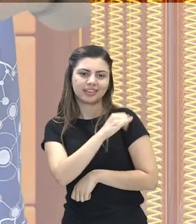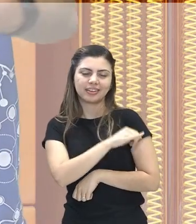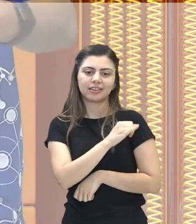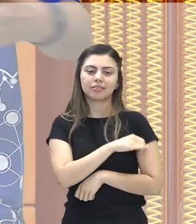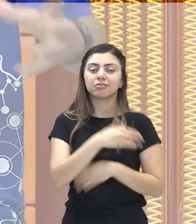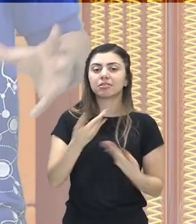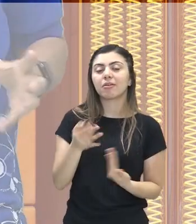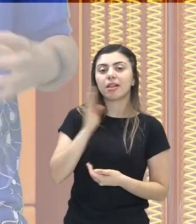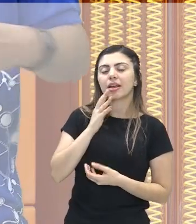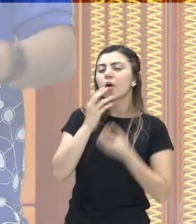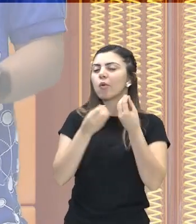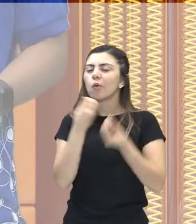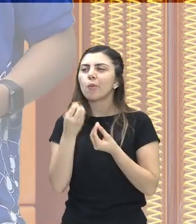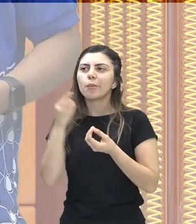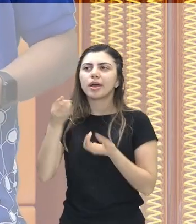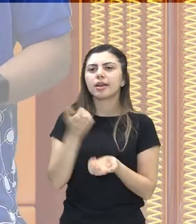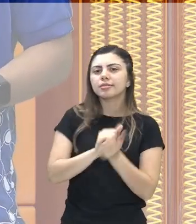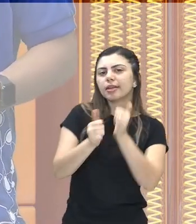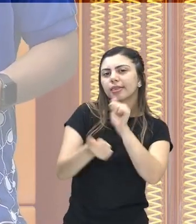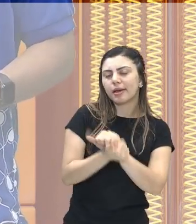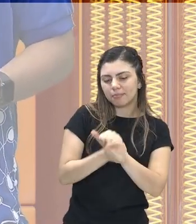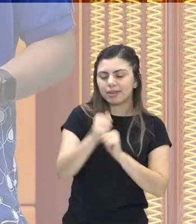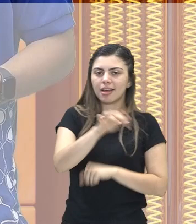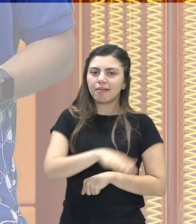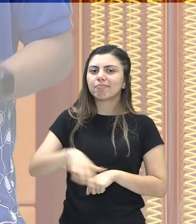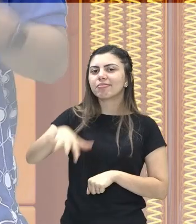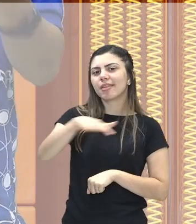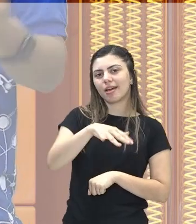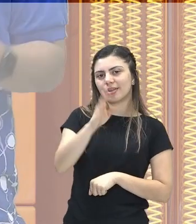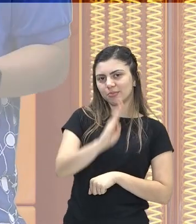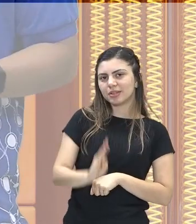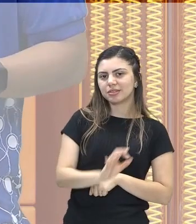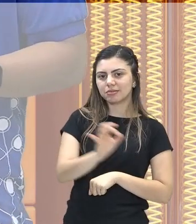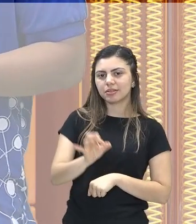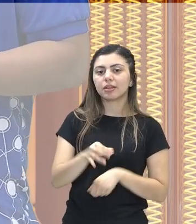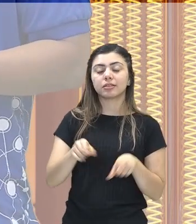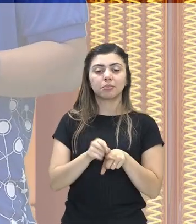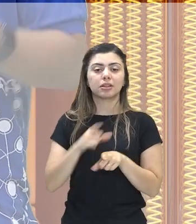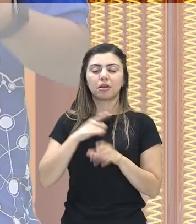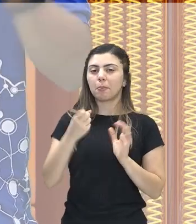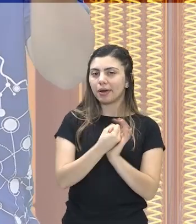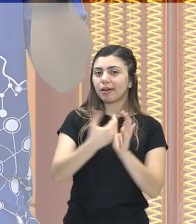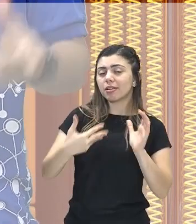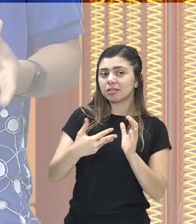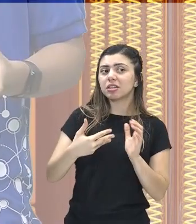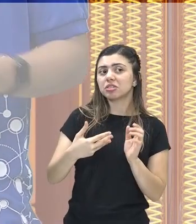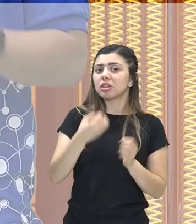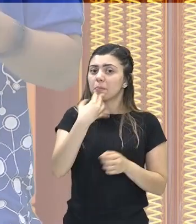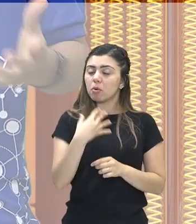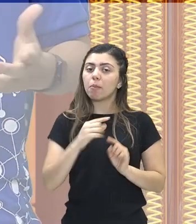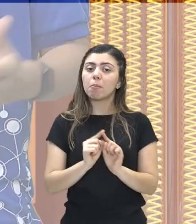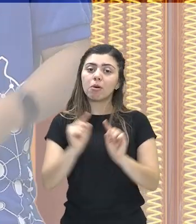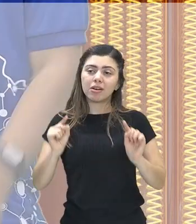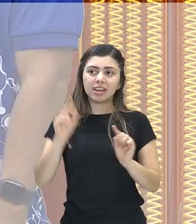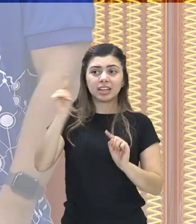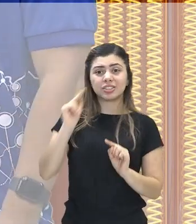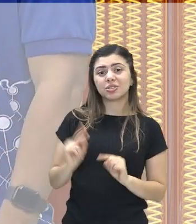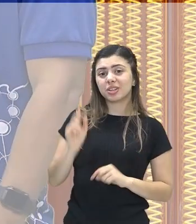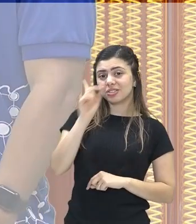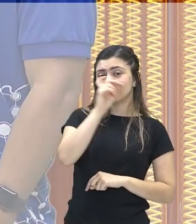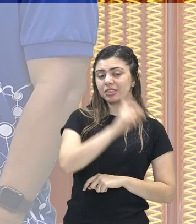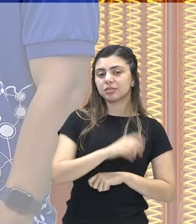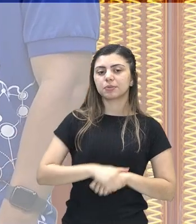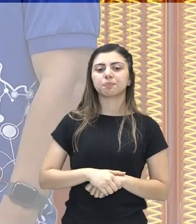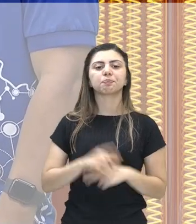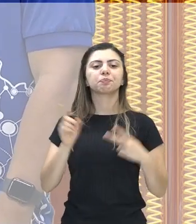eles conseguiram se integrar, né, à realidade brasileira, né? Tem até um aspecto mais positivo, mas a história dessas pessoas não é fácil.